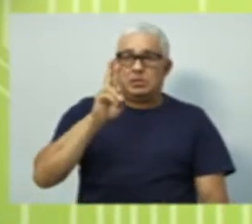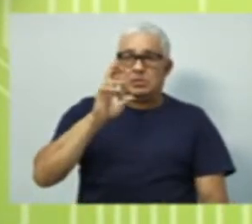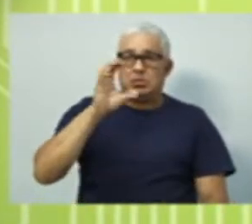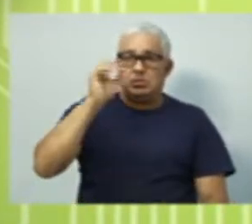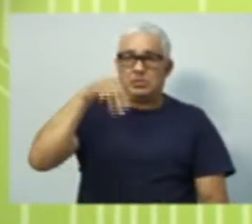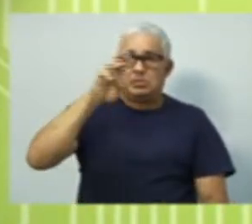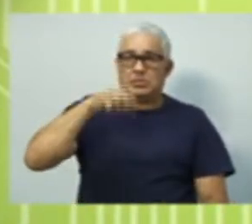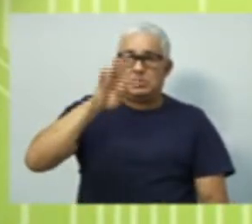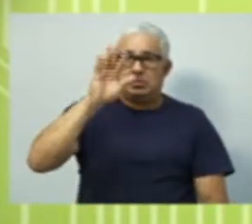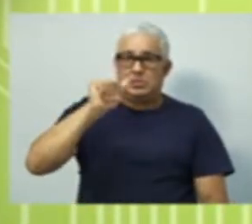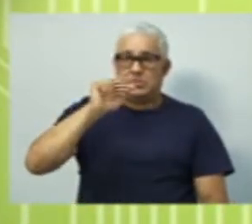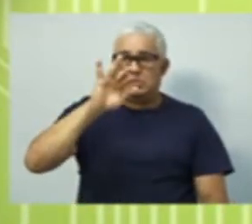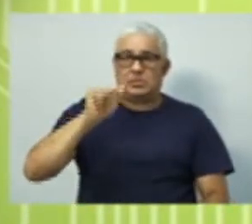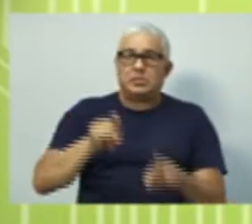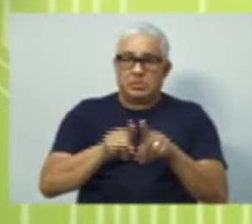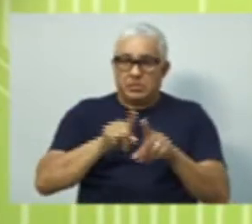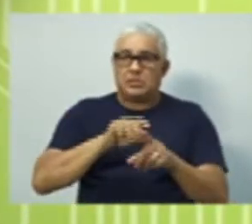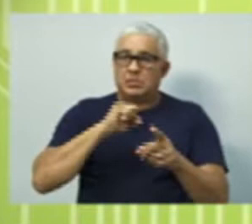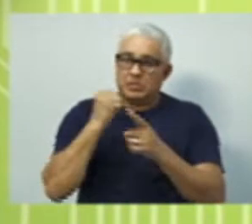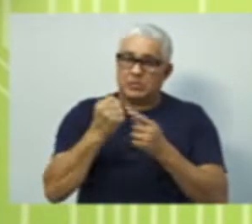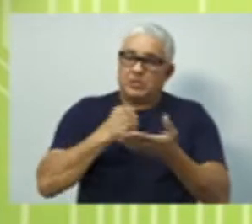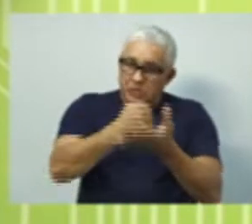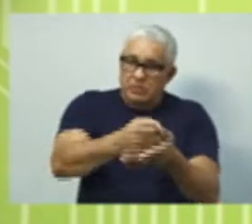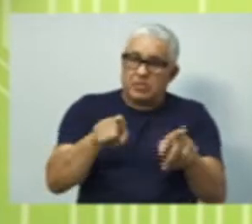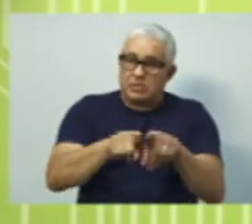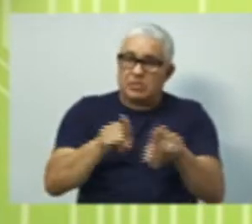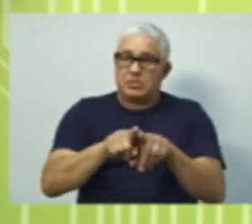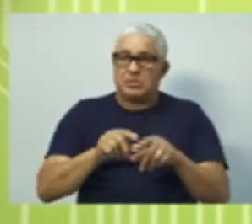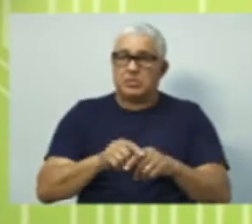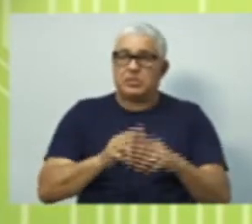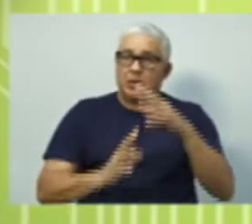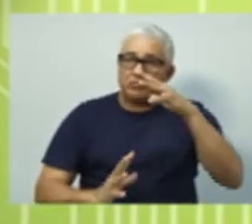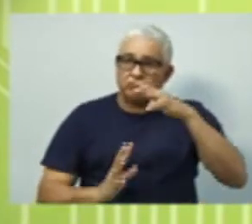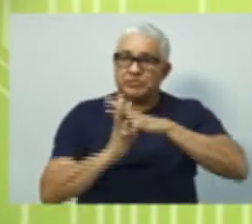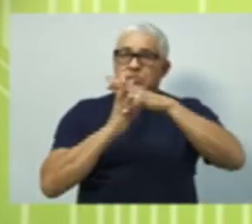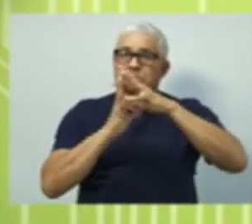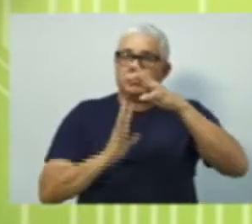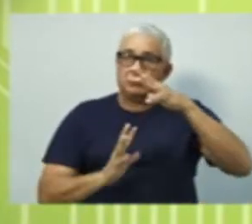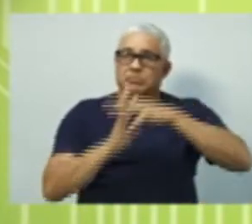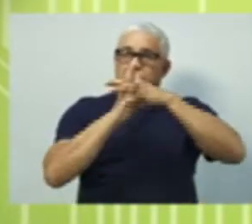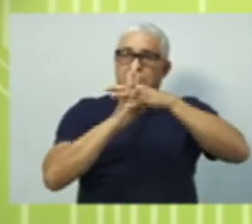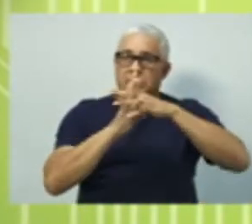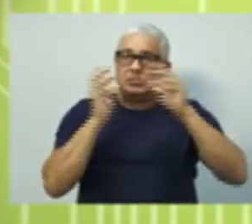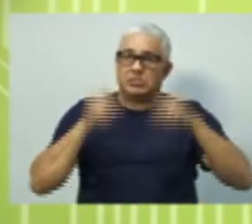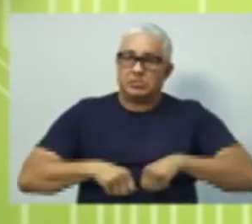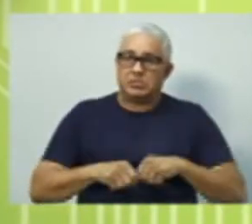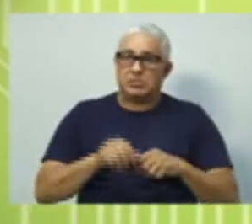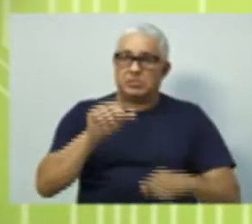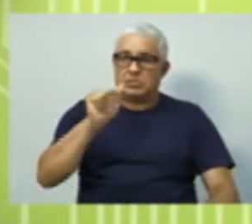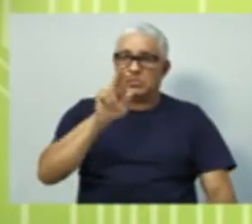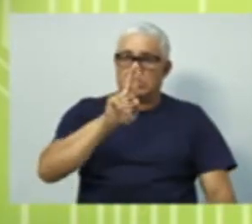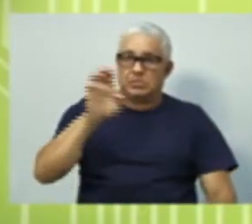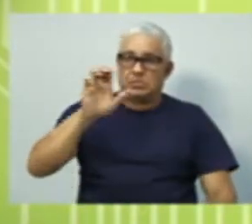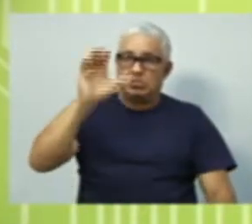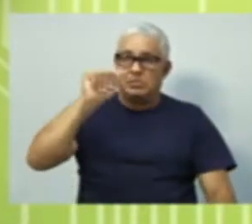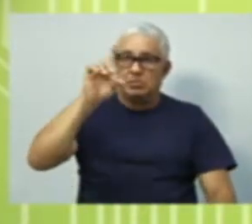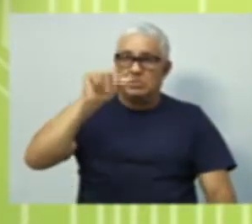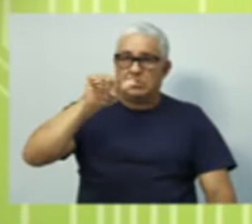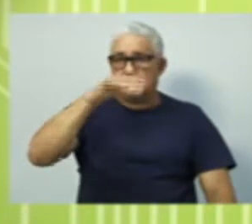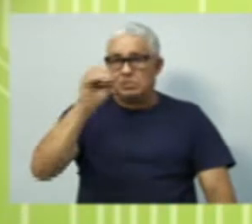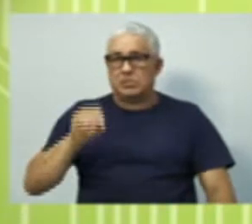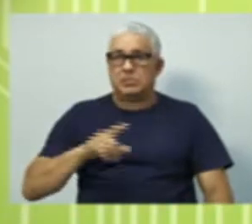até com a questão do assistencialismo, ele chega a ultrapassar o limite de arrecadação. Tem mecanismos, evidentemente, tem